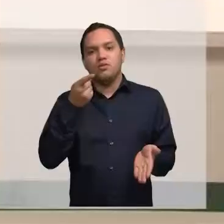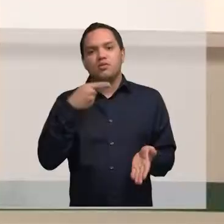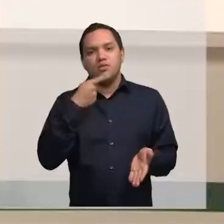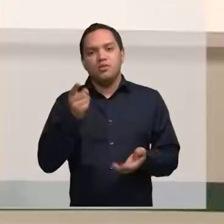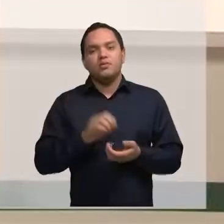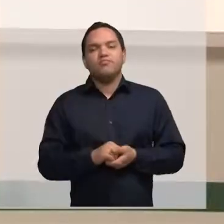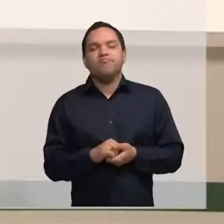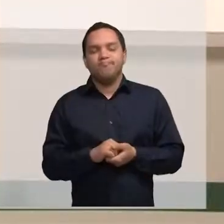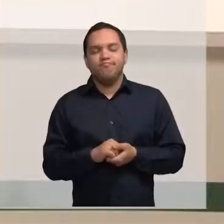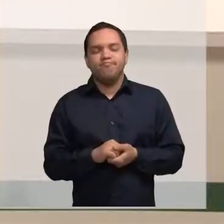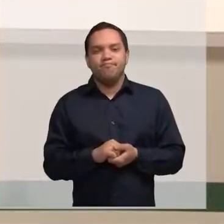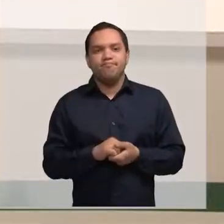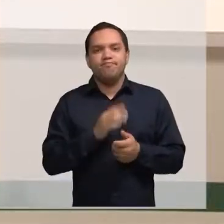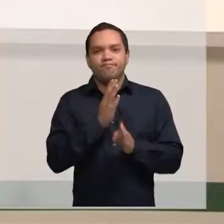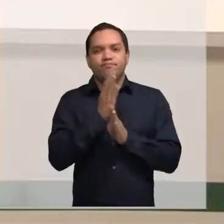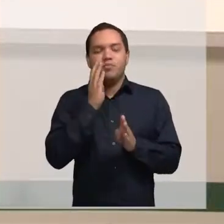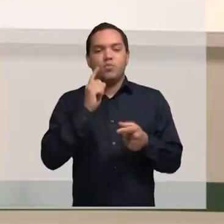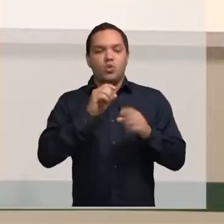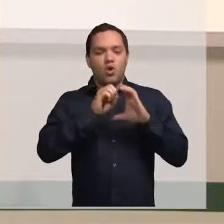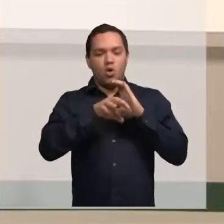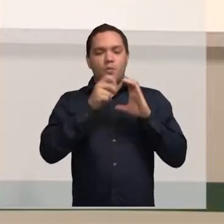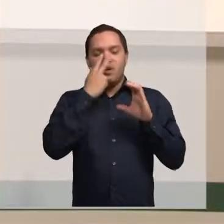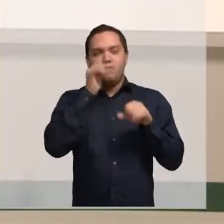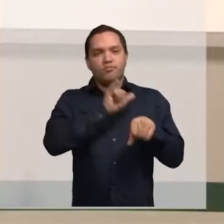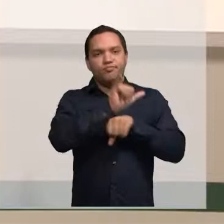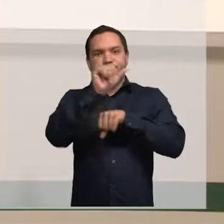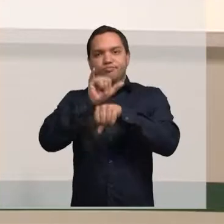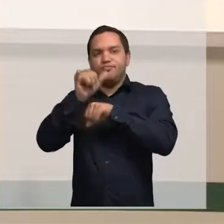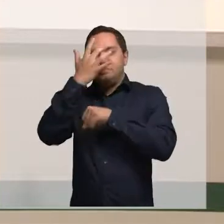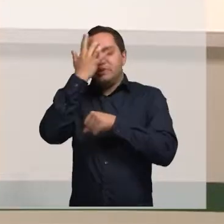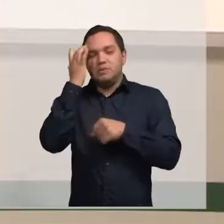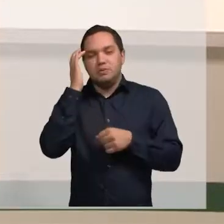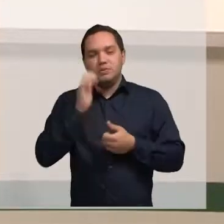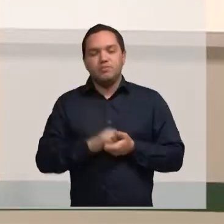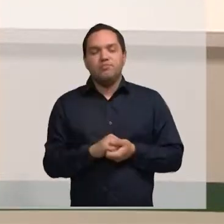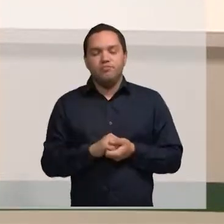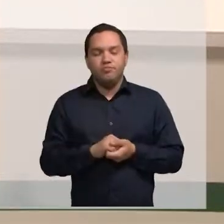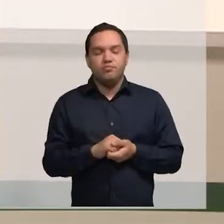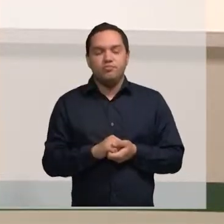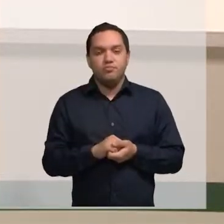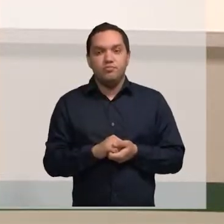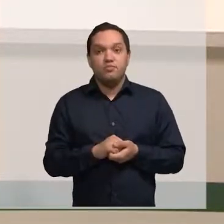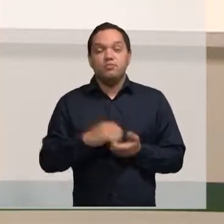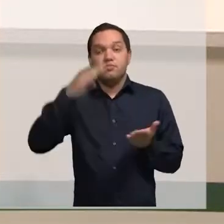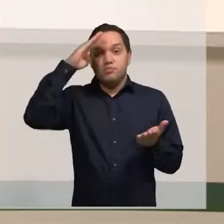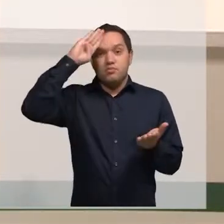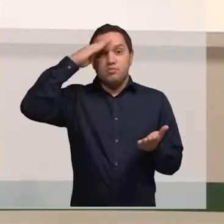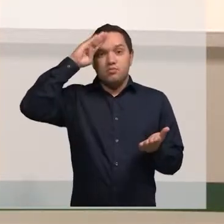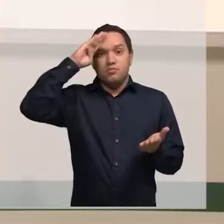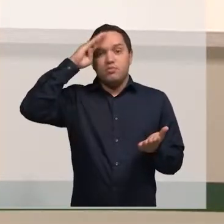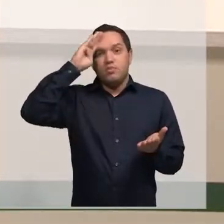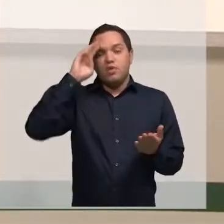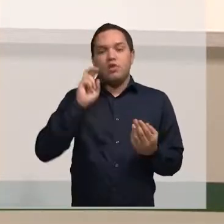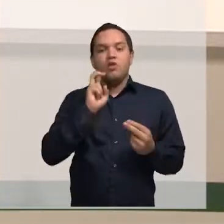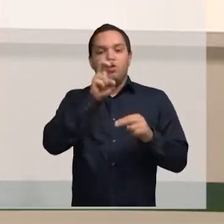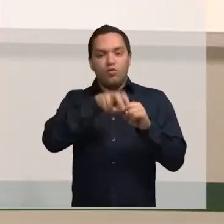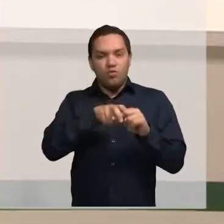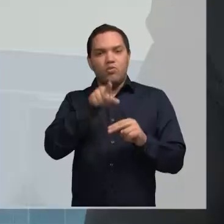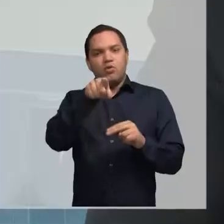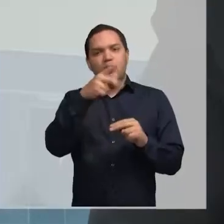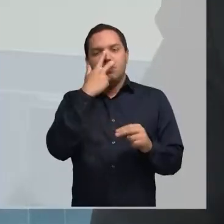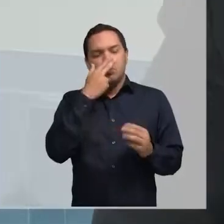esquecimento. Pronto. Não existe democracia nesse país. Foi isso que ele disse perfeito. E o Bolsonaro fez isso lá e fez muito